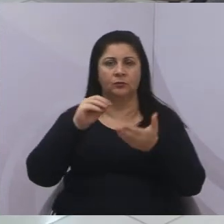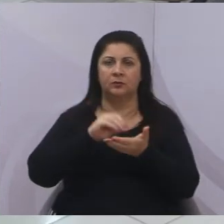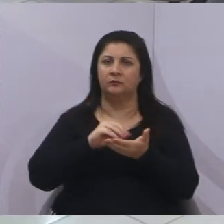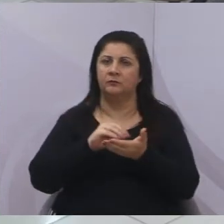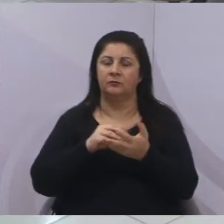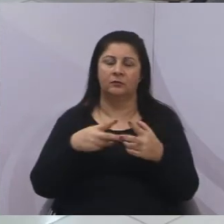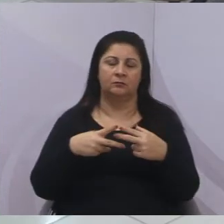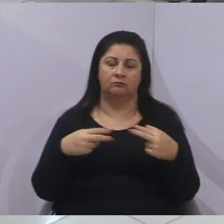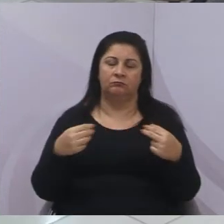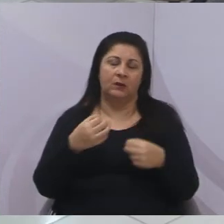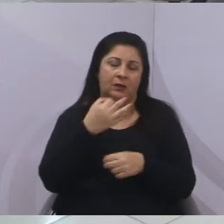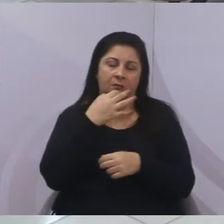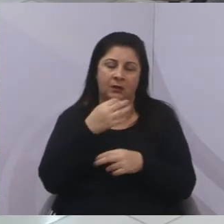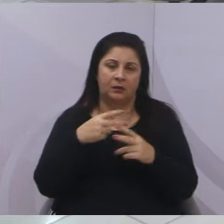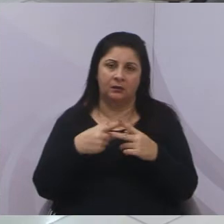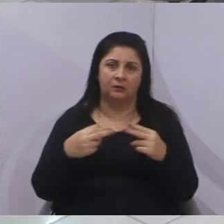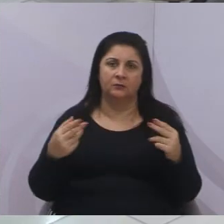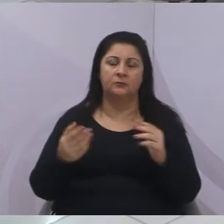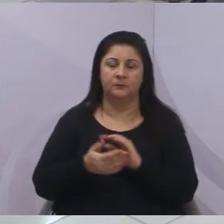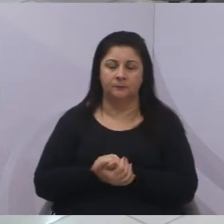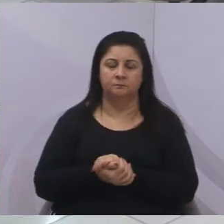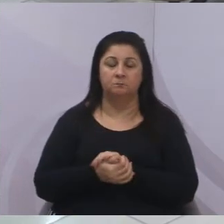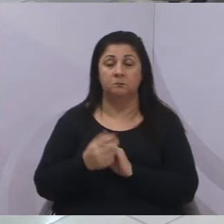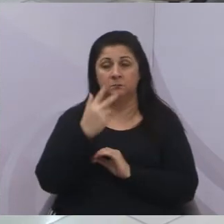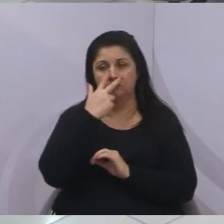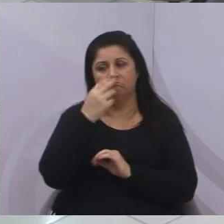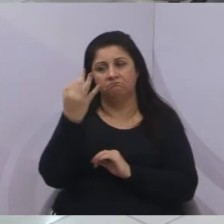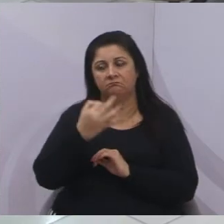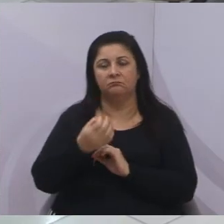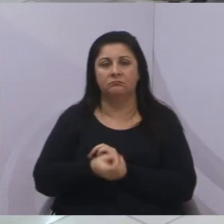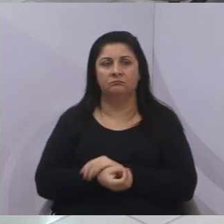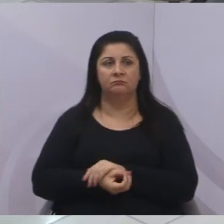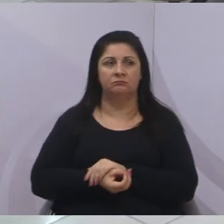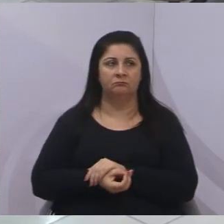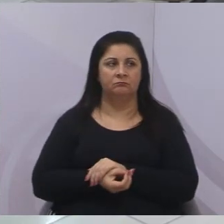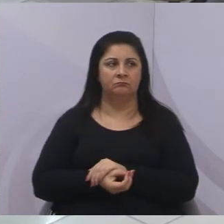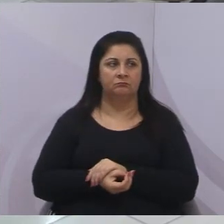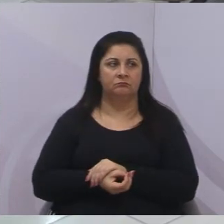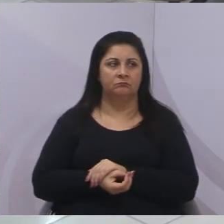nenhum munícipe. E acho que fomos bem-sucedidos.